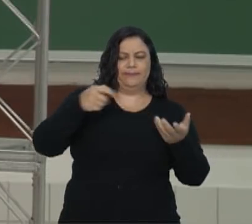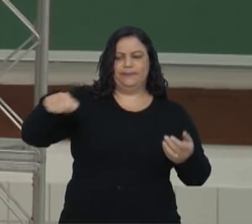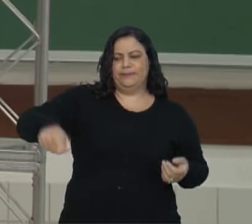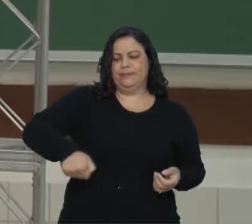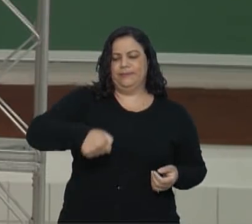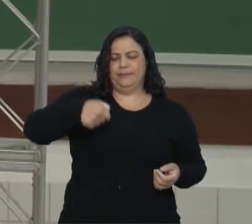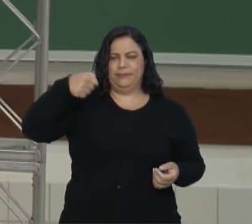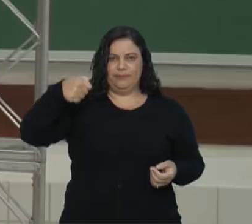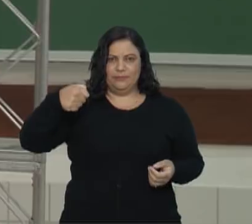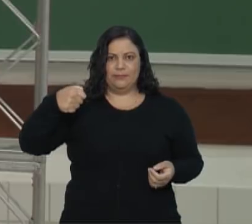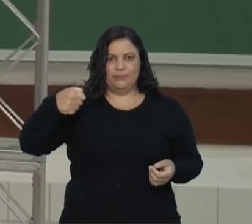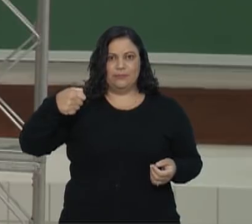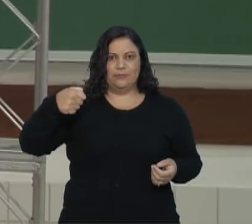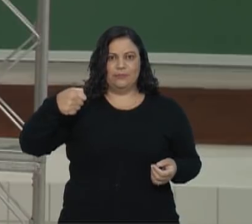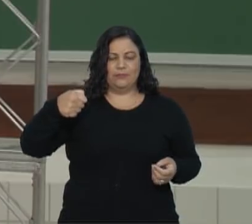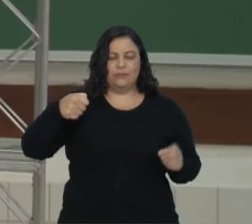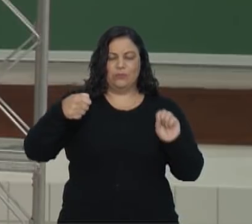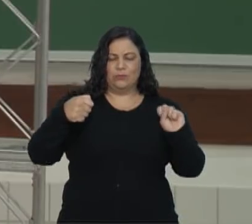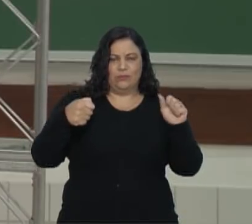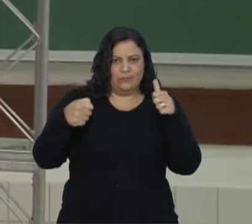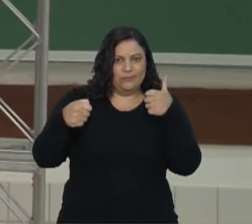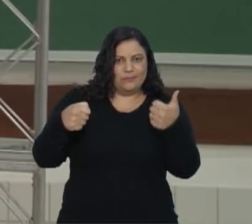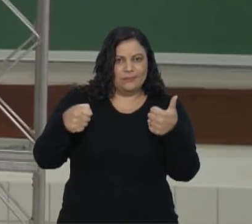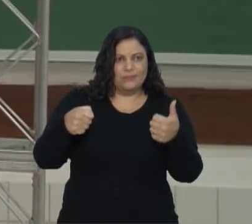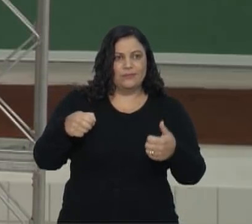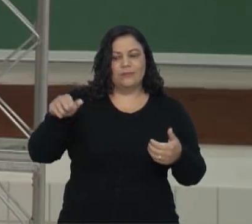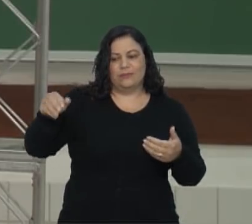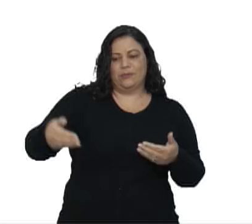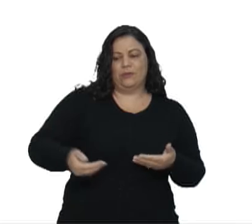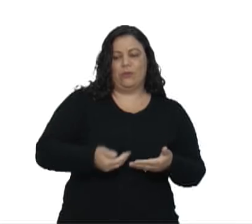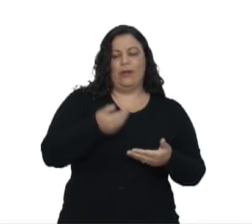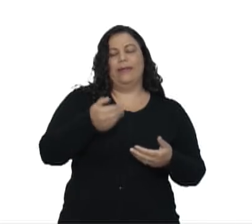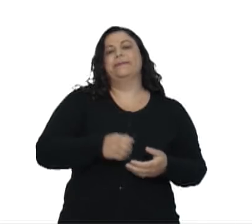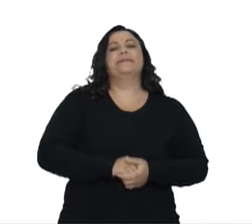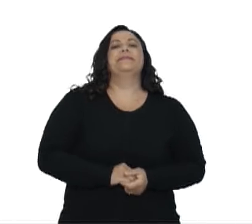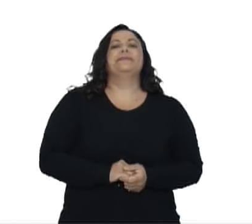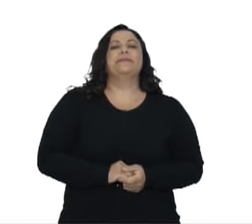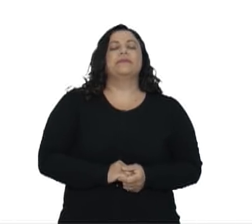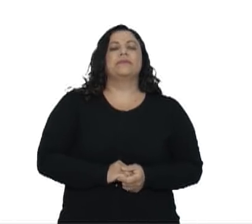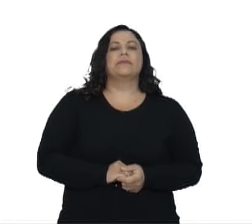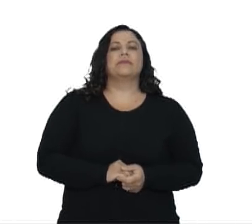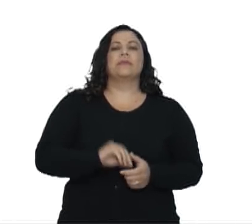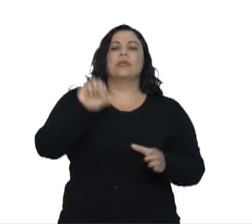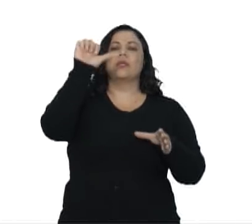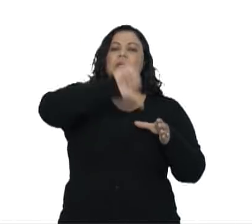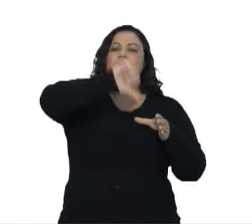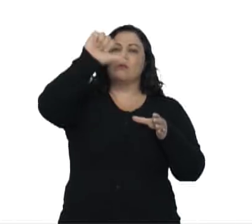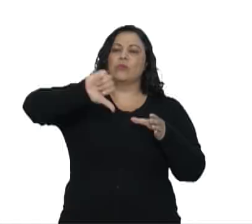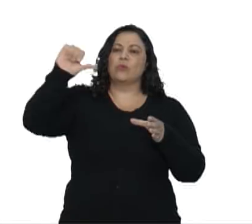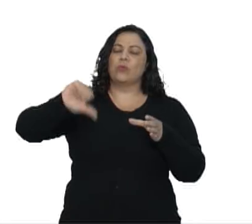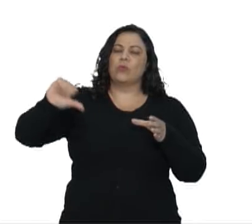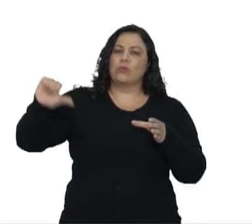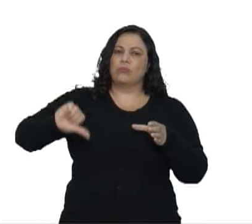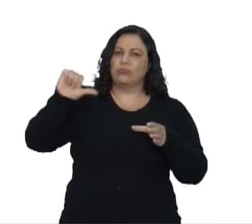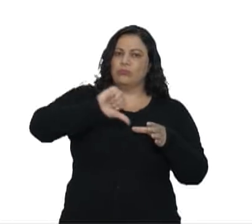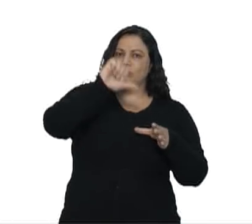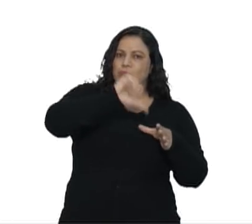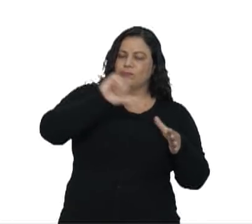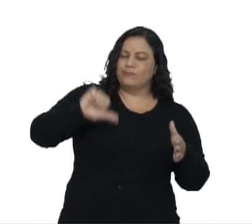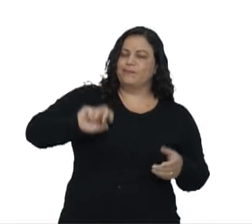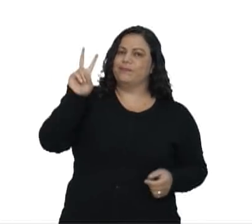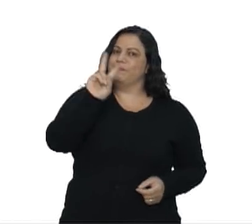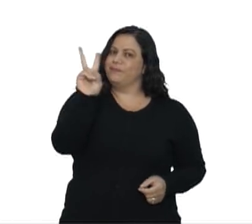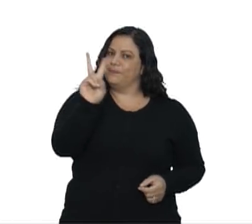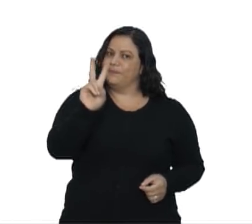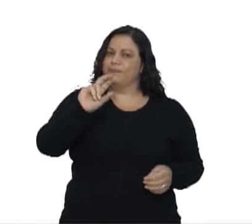colher, não precisa ser necessariamente de sopa, mas uma colher. Vinagre, que a gente tem nas nossas cozinhas, que serve